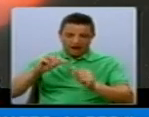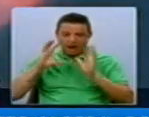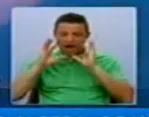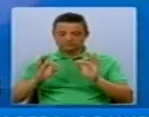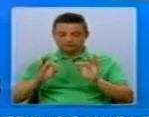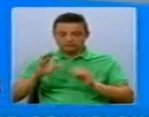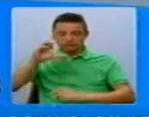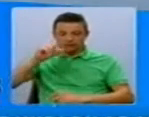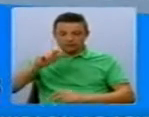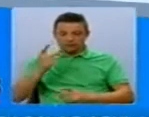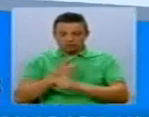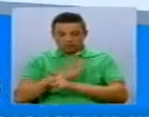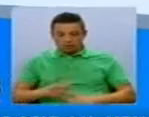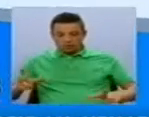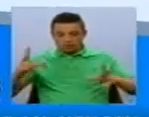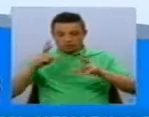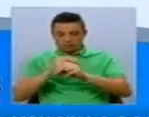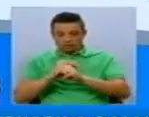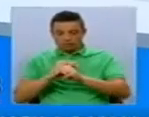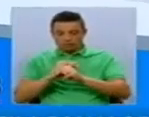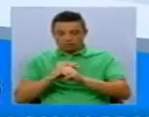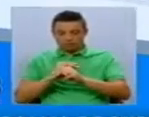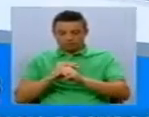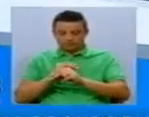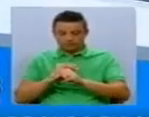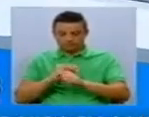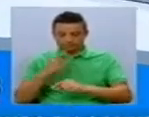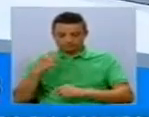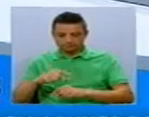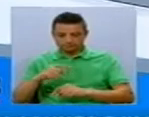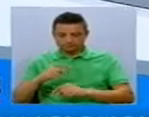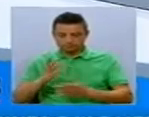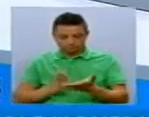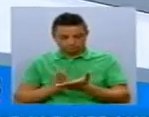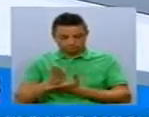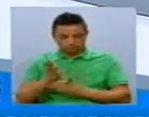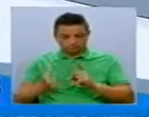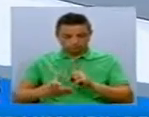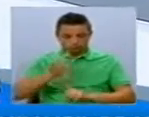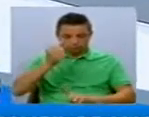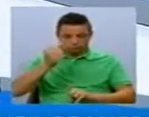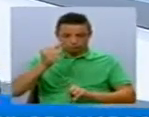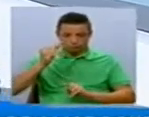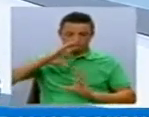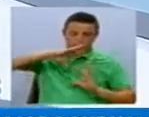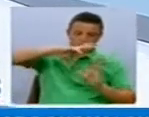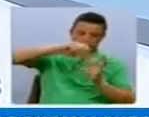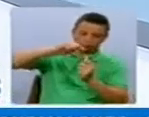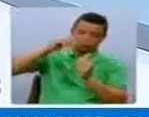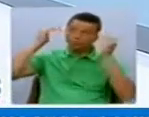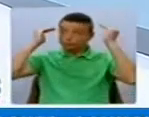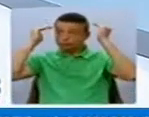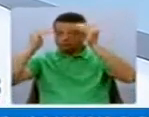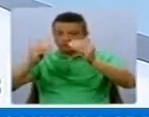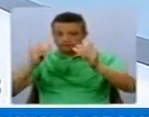trazes também novidades sobre o facto de os avanços na conquista espacial poderem também estar associados ao combate ao